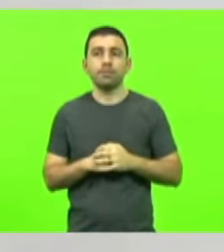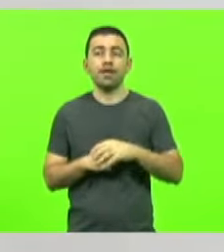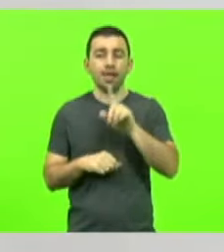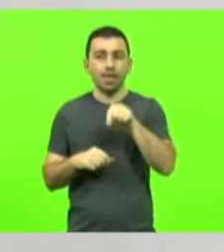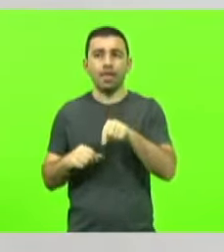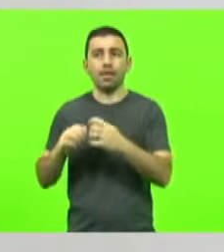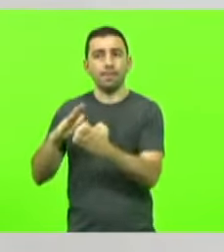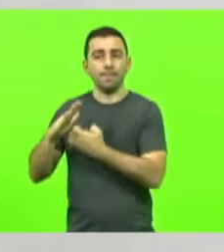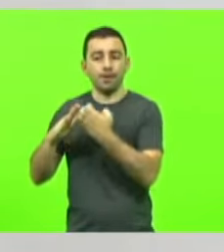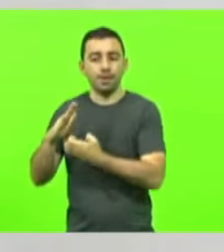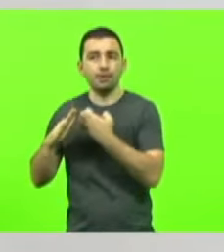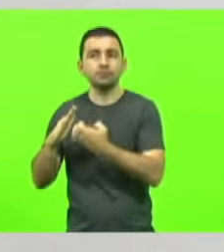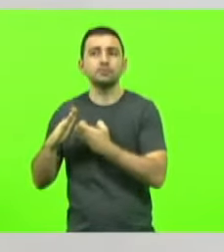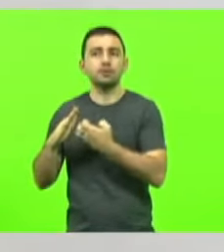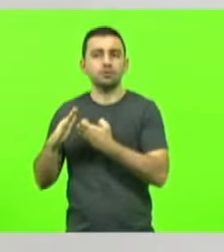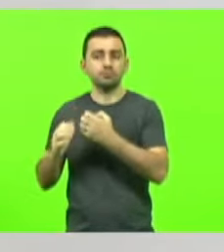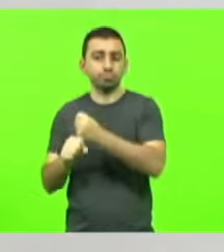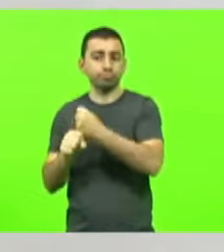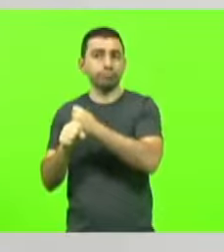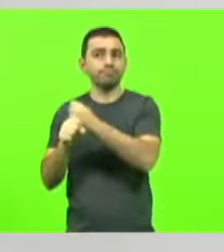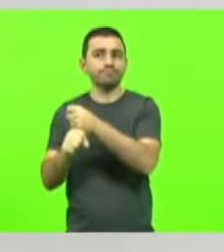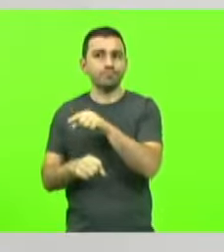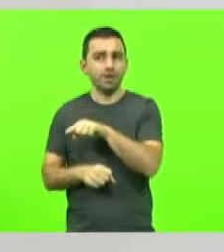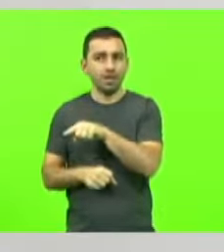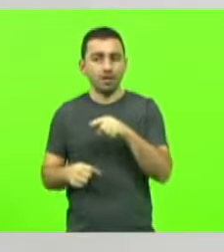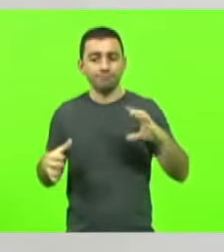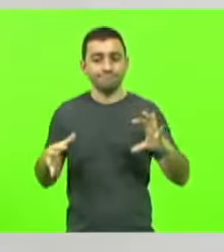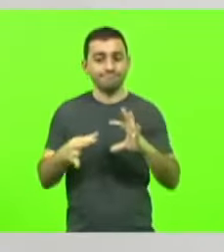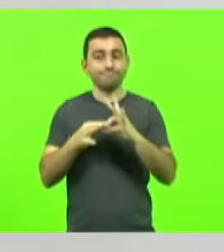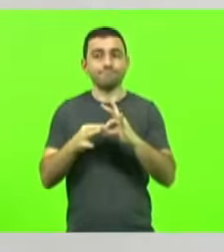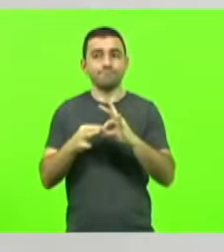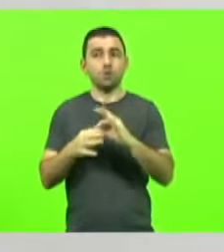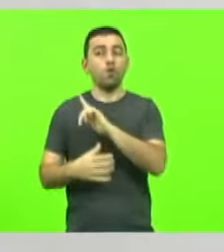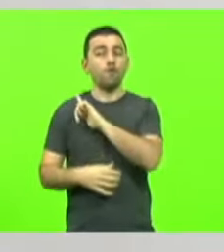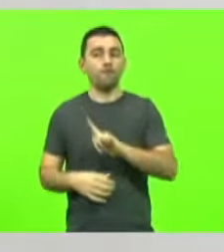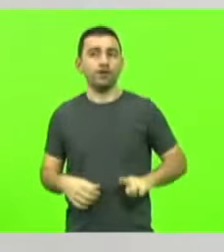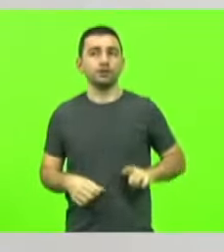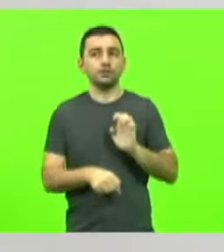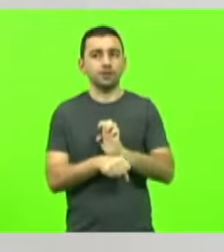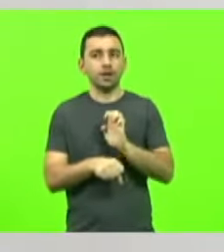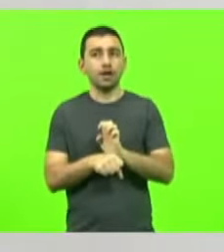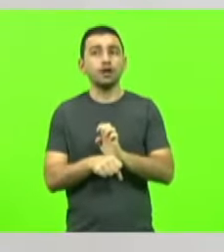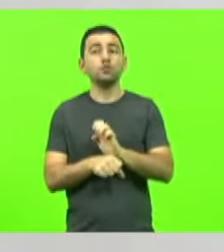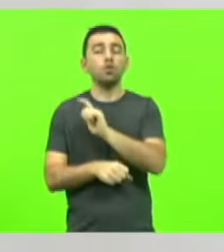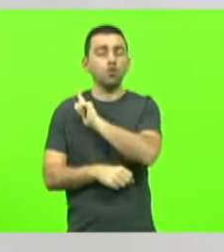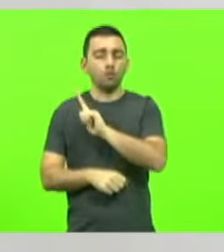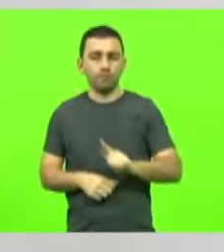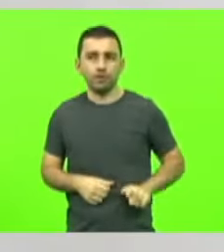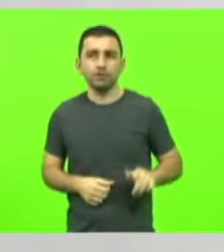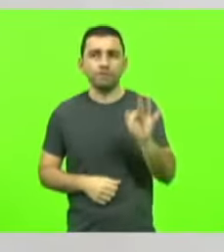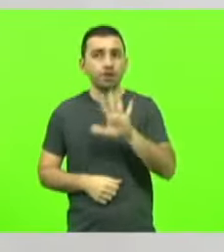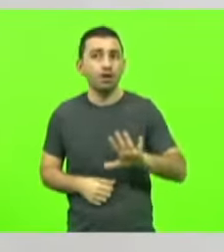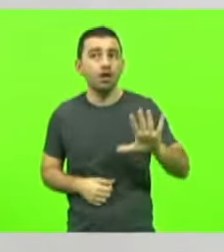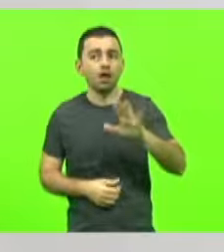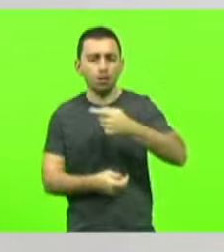empreiteiras, dinheiro público, empreiteiras e governo do Estado e governo federal. Essa é uma